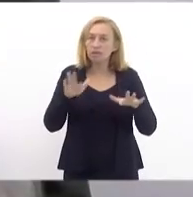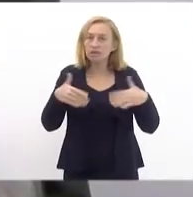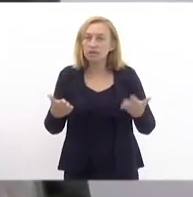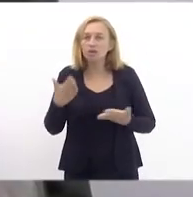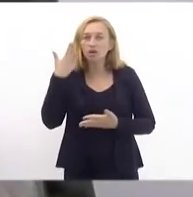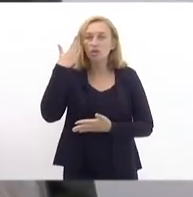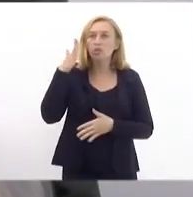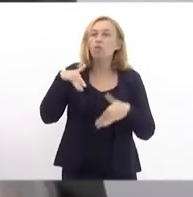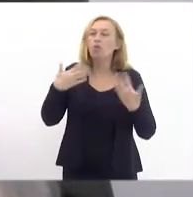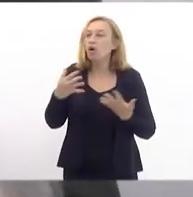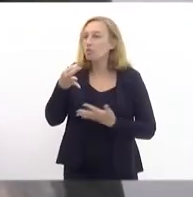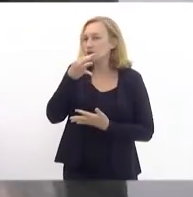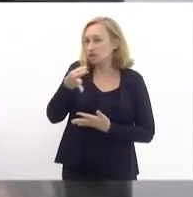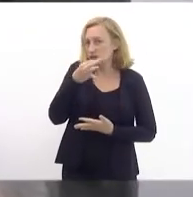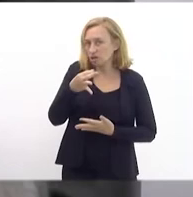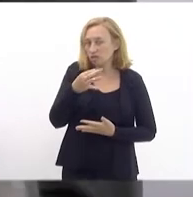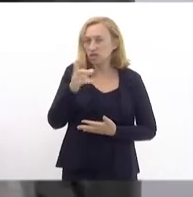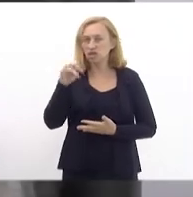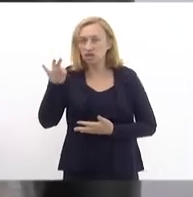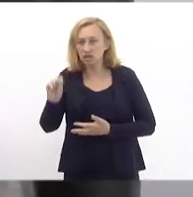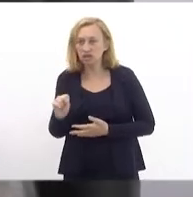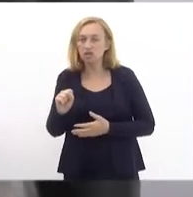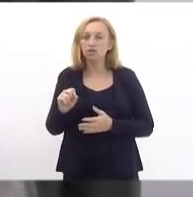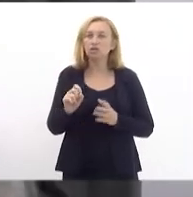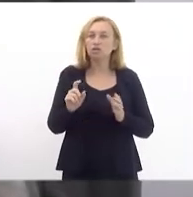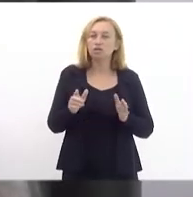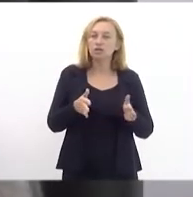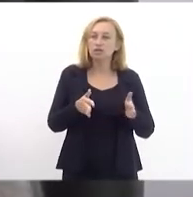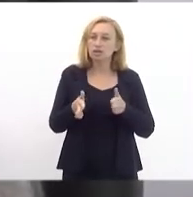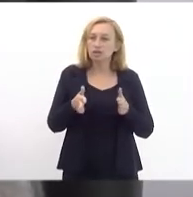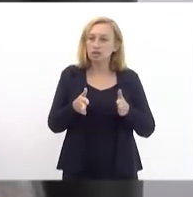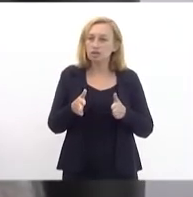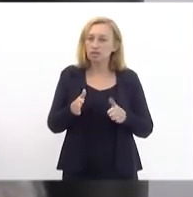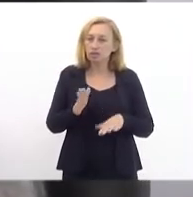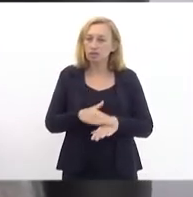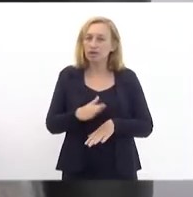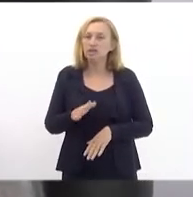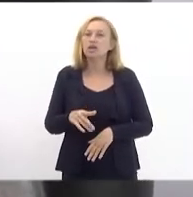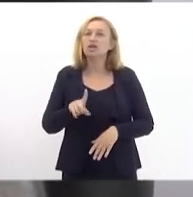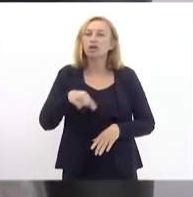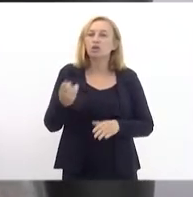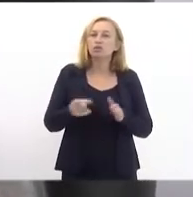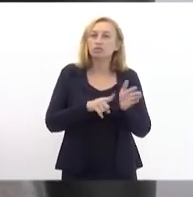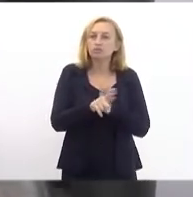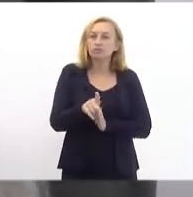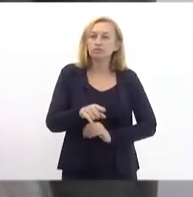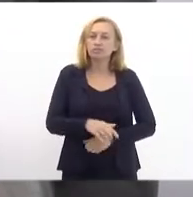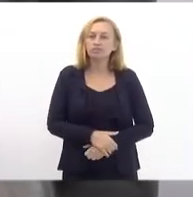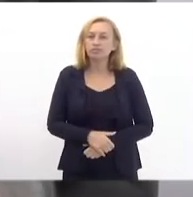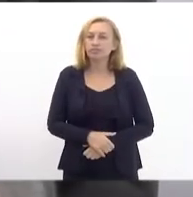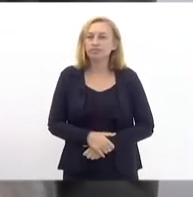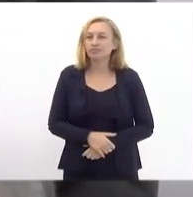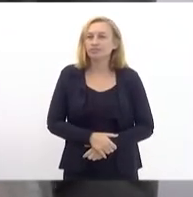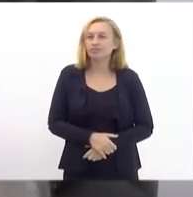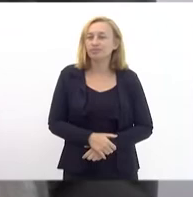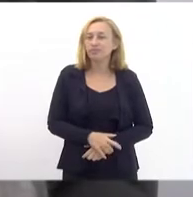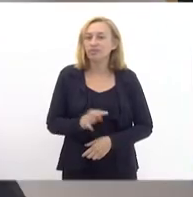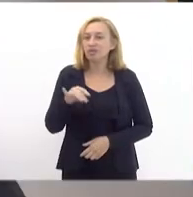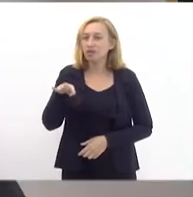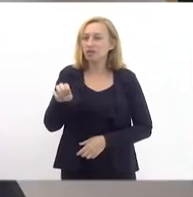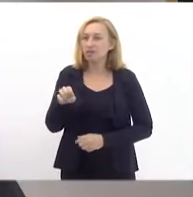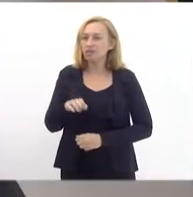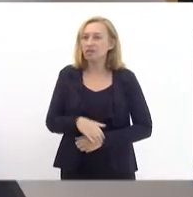da AGTRANSP sobre essa renovação tão antecipada. Queria também perguntar uma outra coisa, senhor Felipe